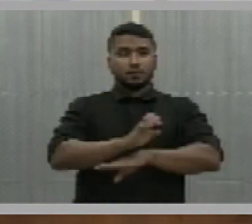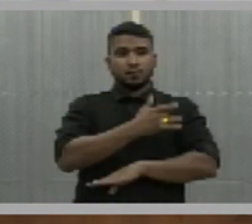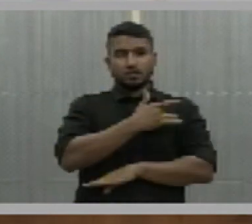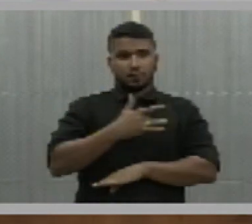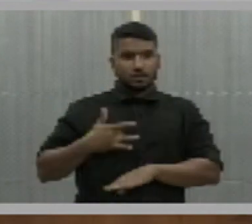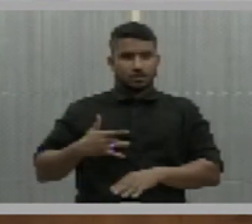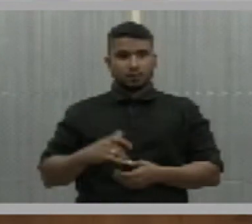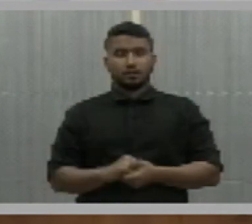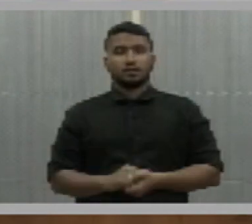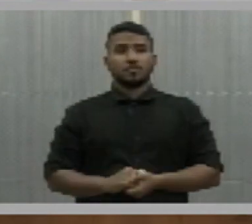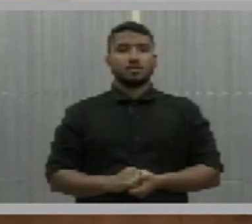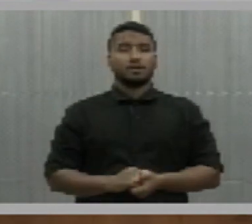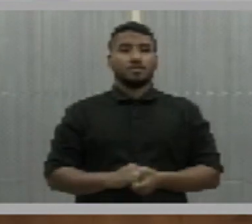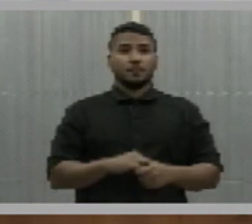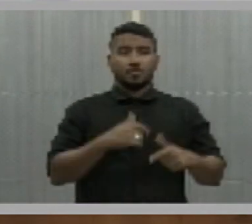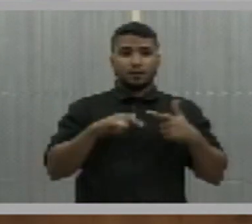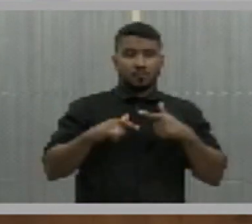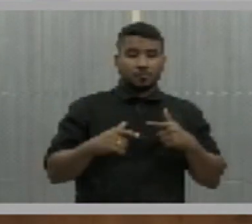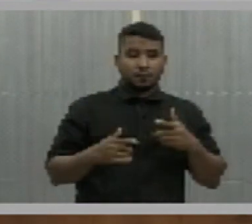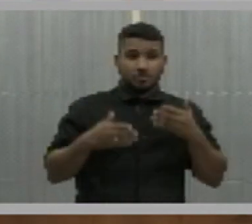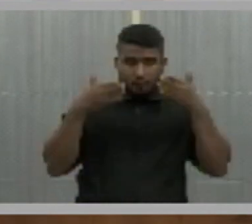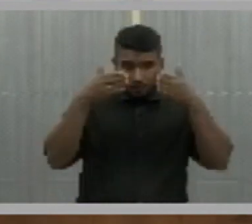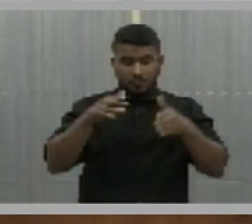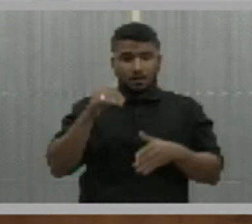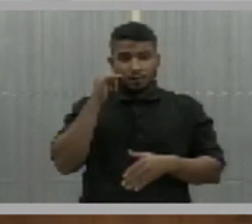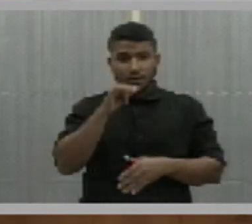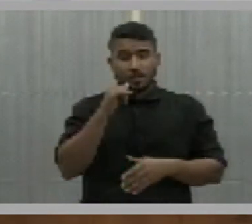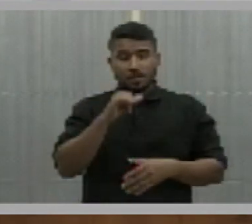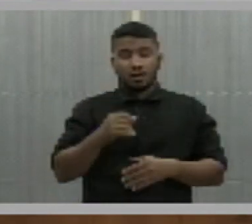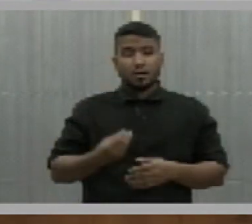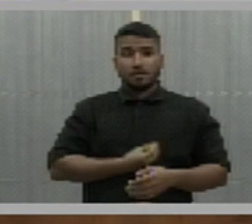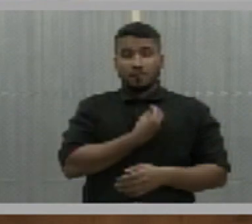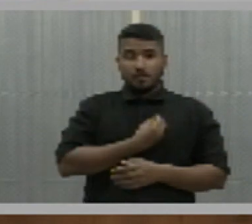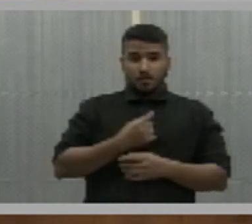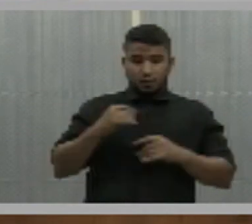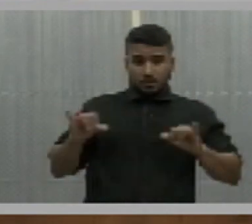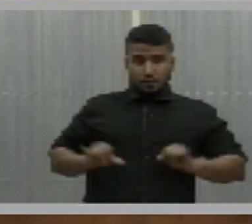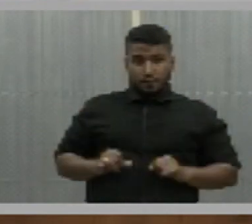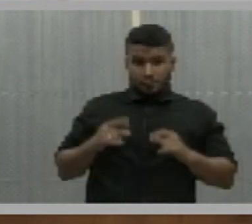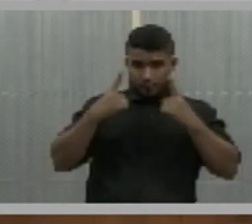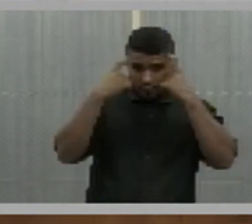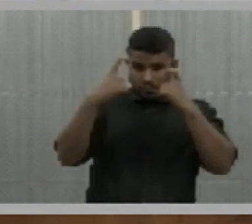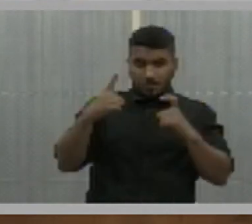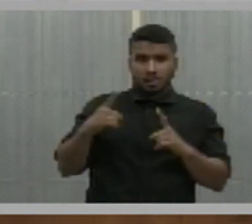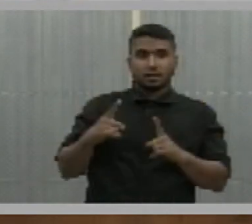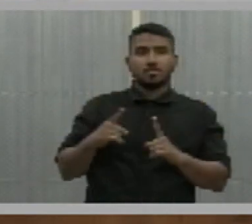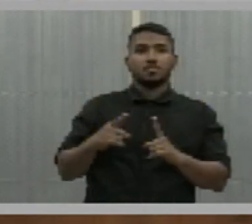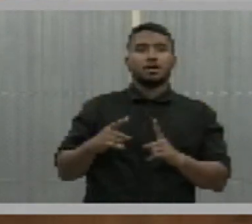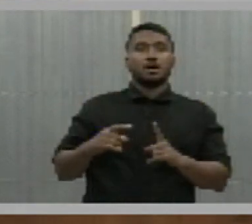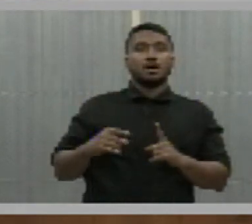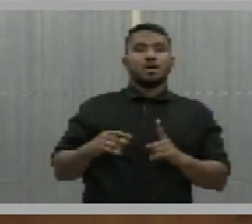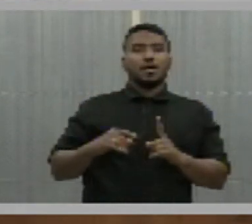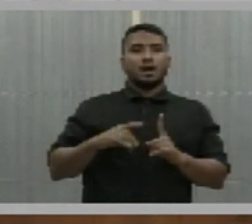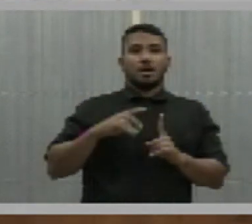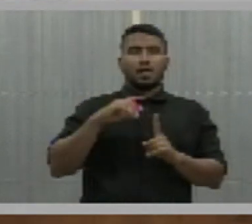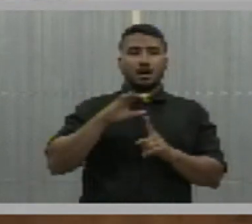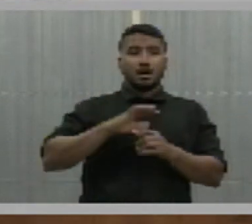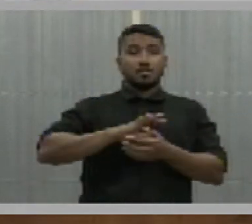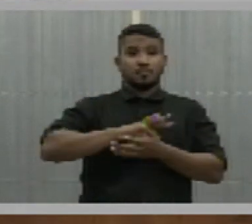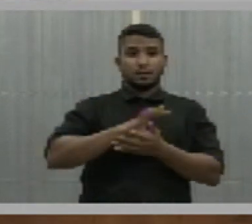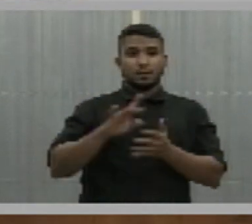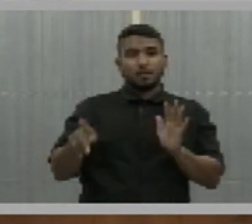Saúde sobre o serviço de atenção às mulheres vítimas de violência sexual. Era esse expediente, senhor presidente. Era